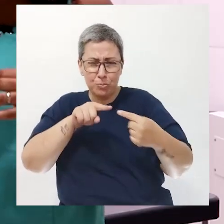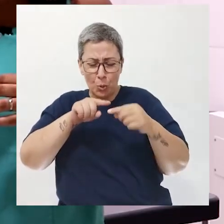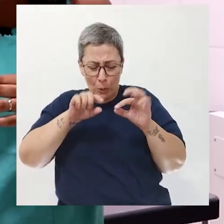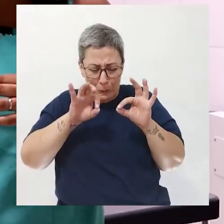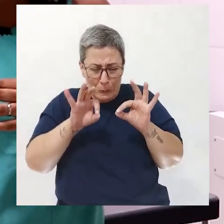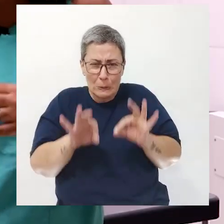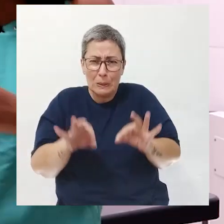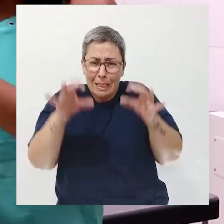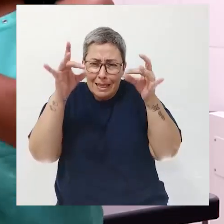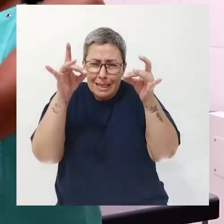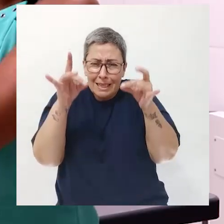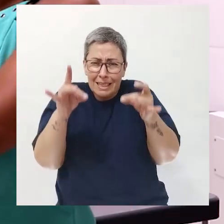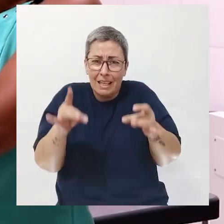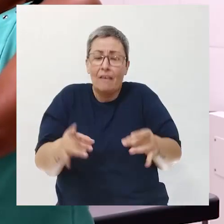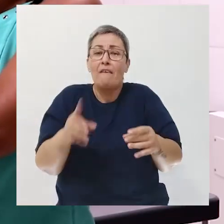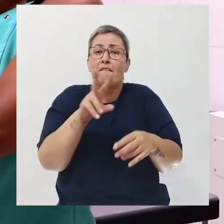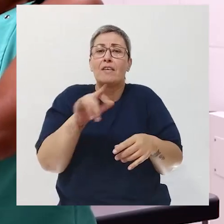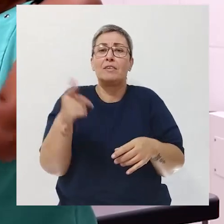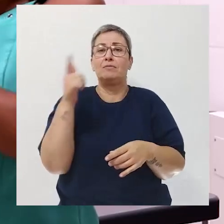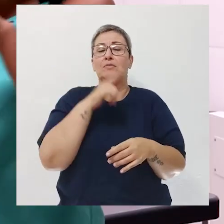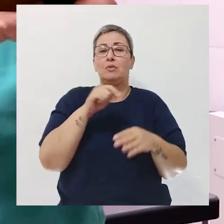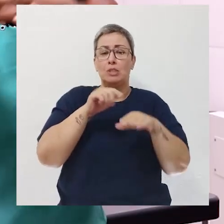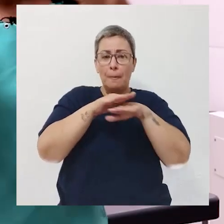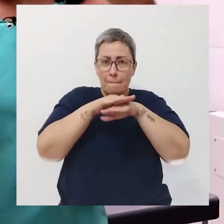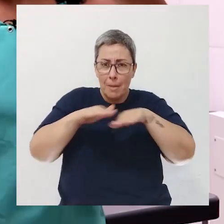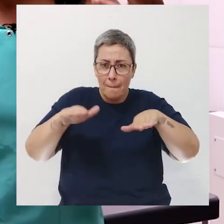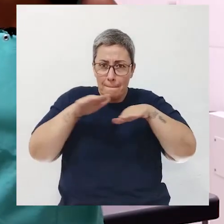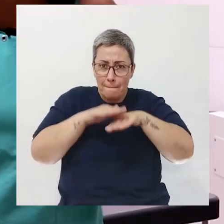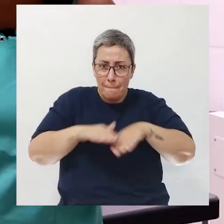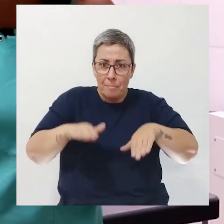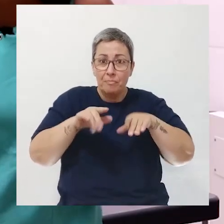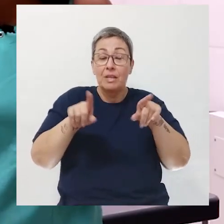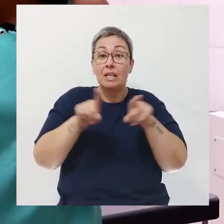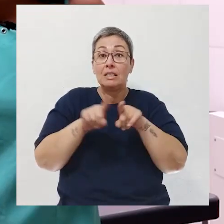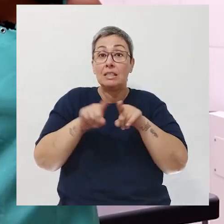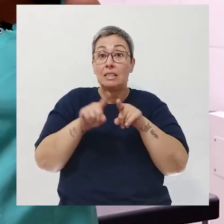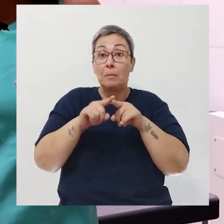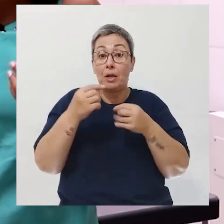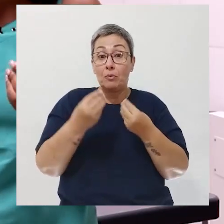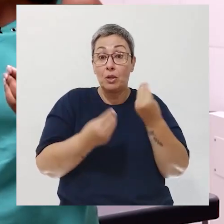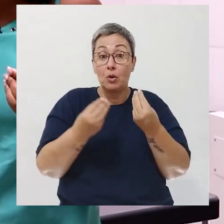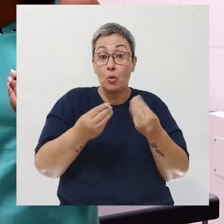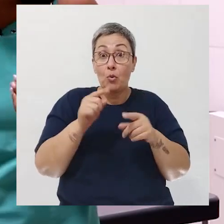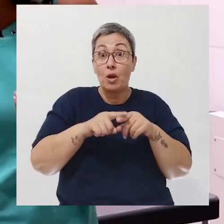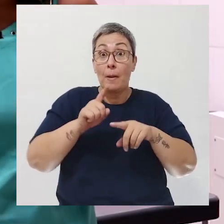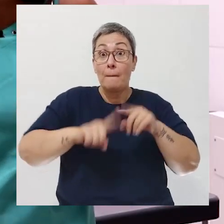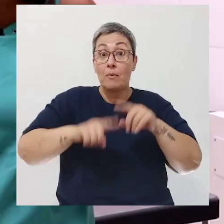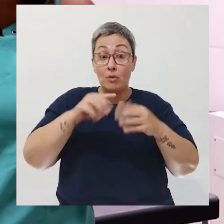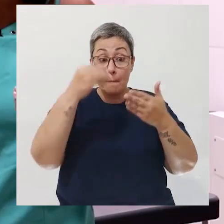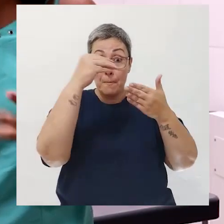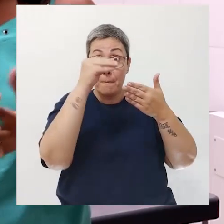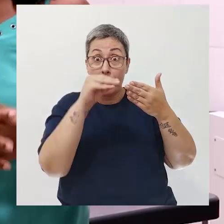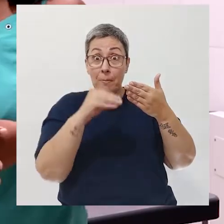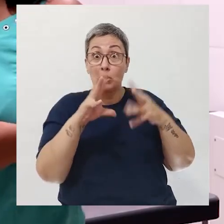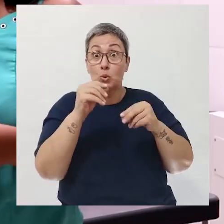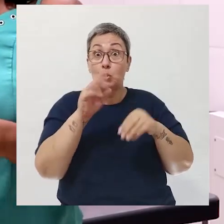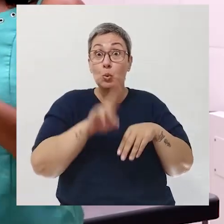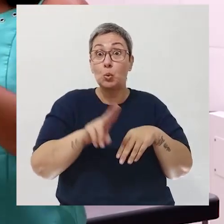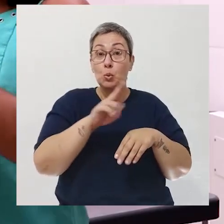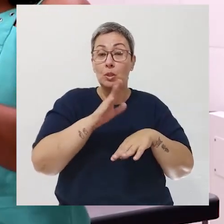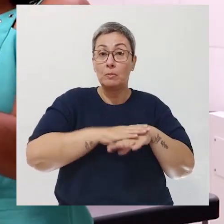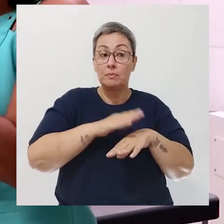mais precisa, ele vai conseguir analisar. Porque além de análise de superfície, ele ainda consegue analisar a composição do